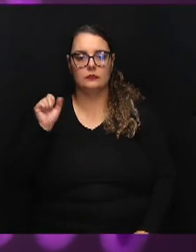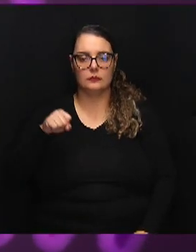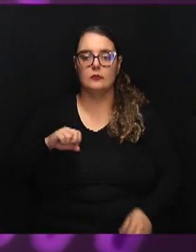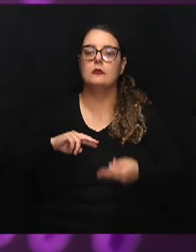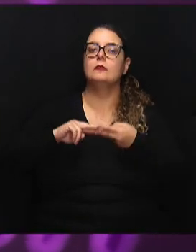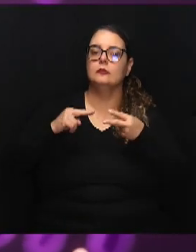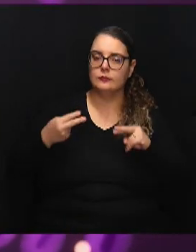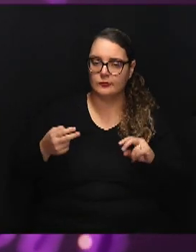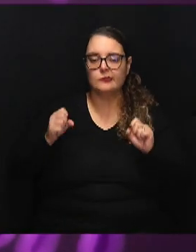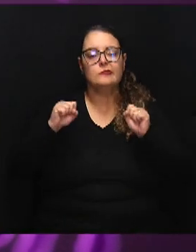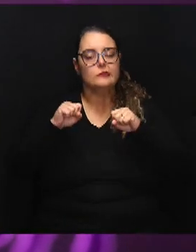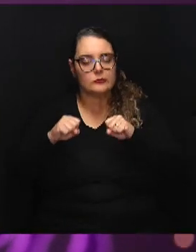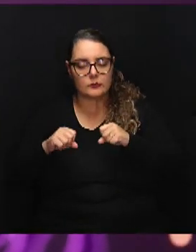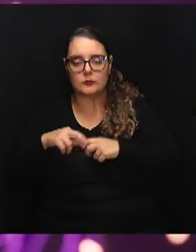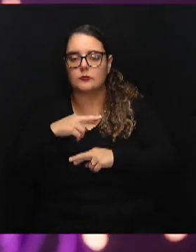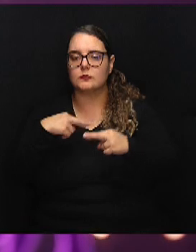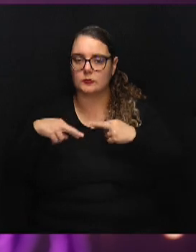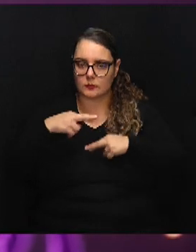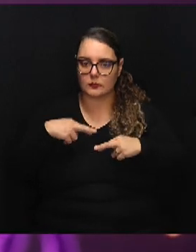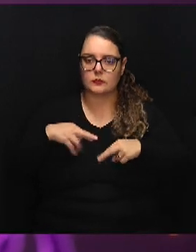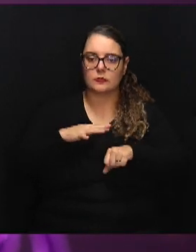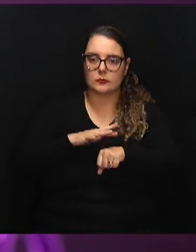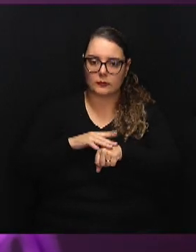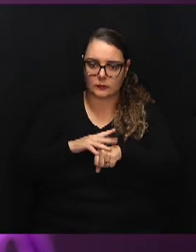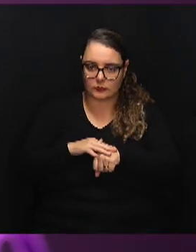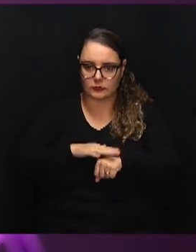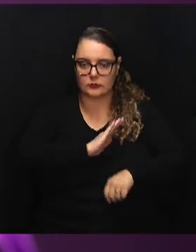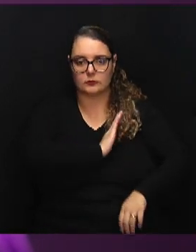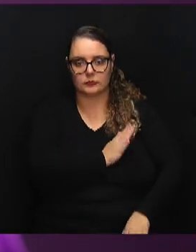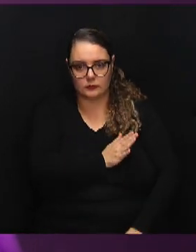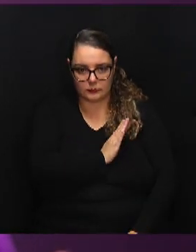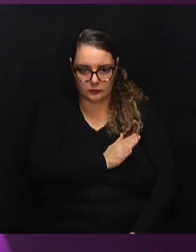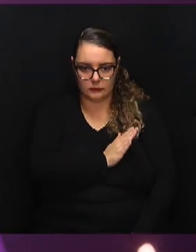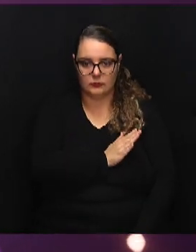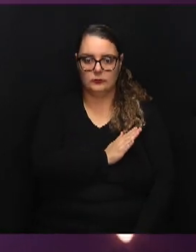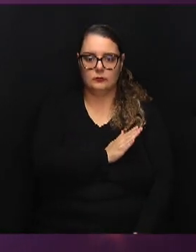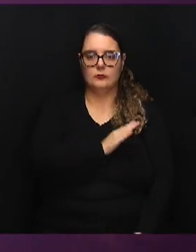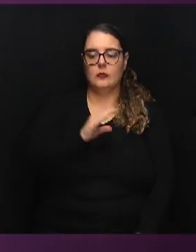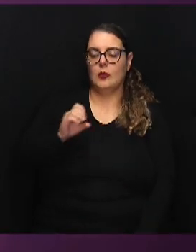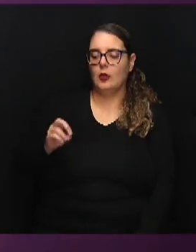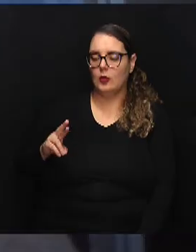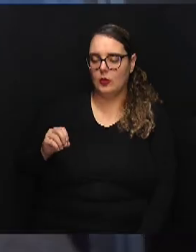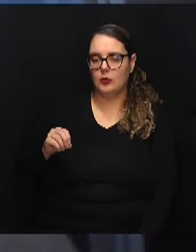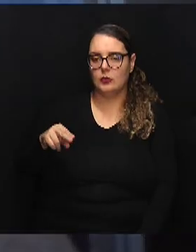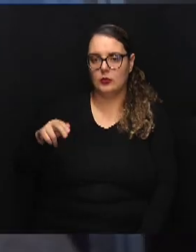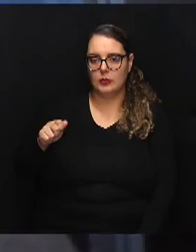genética relacionada às doenças cardíacas das coronárias,